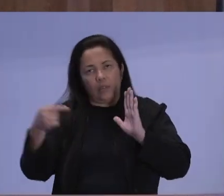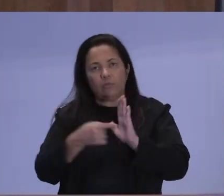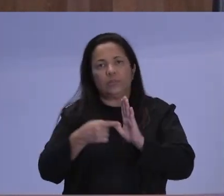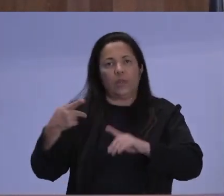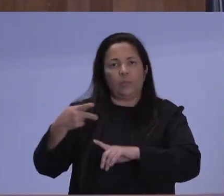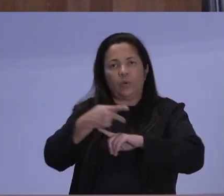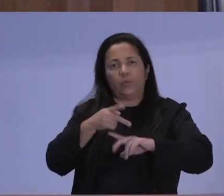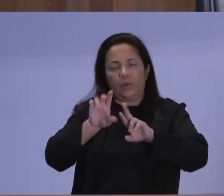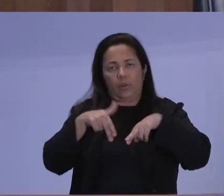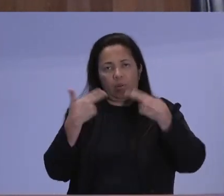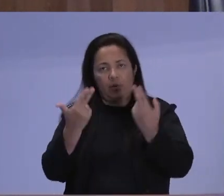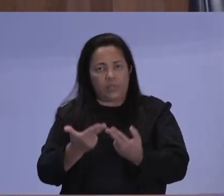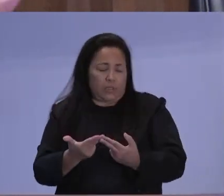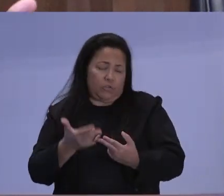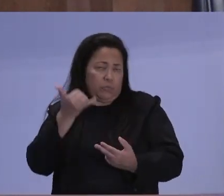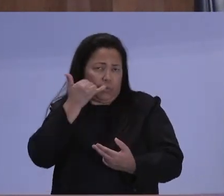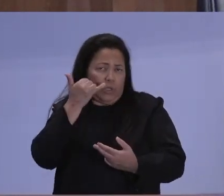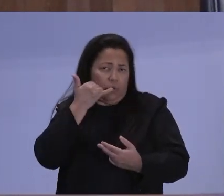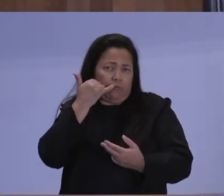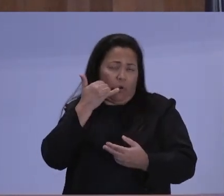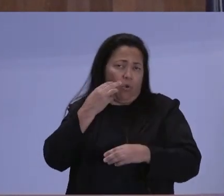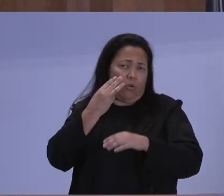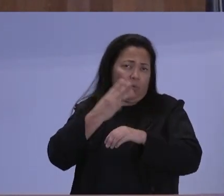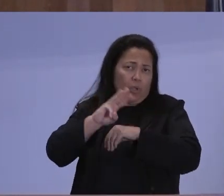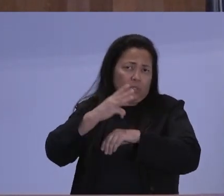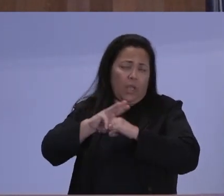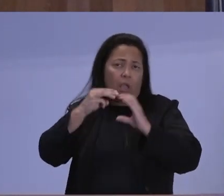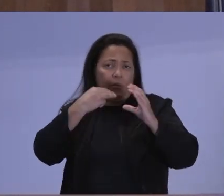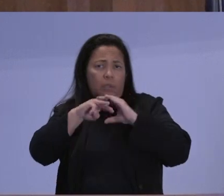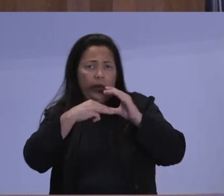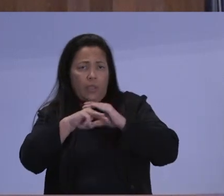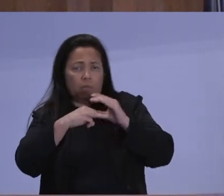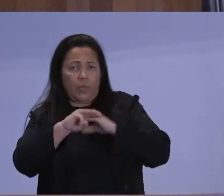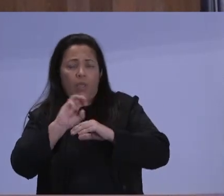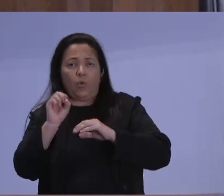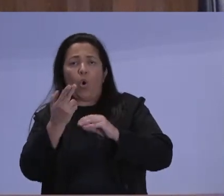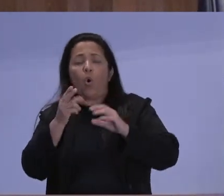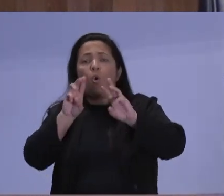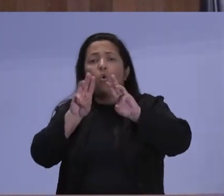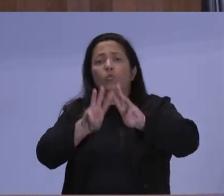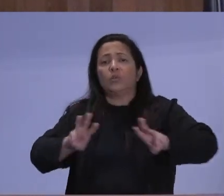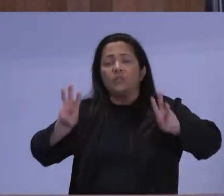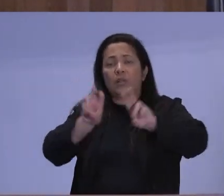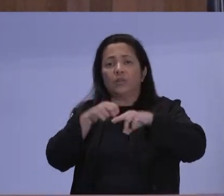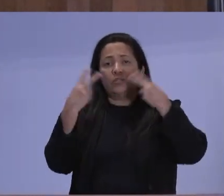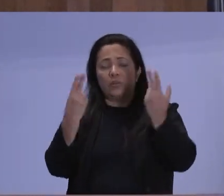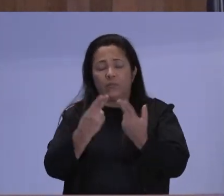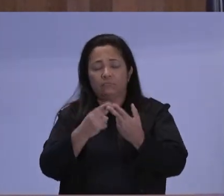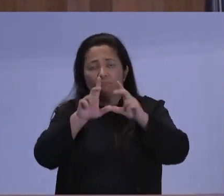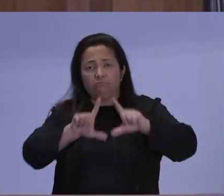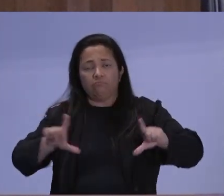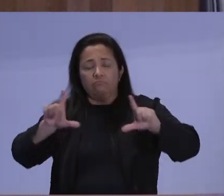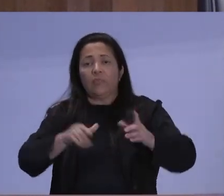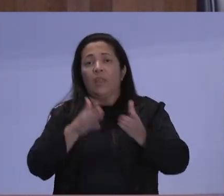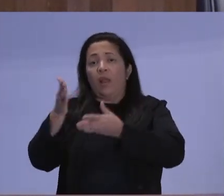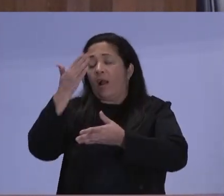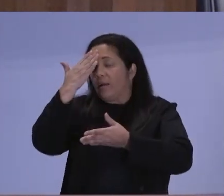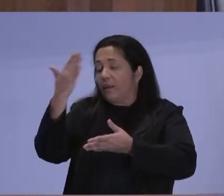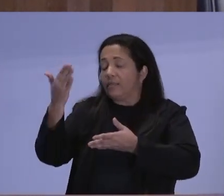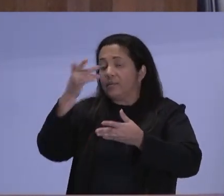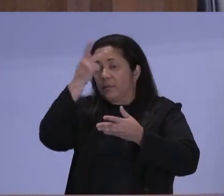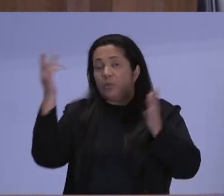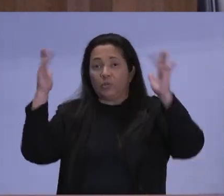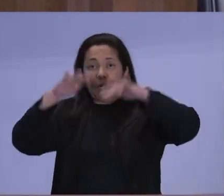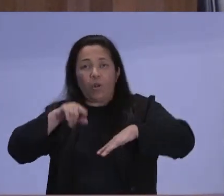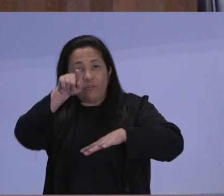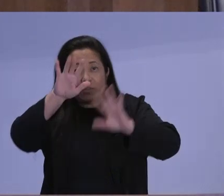vocês atendem todas essas dificuldades na ponta dos serviços de saúde. Então, queria agradecer muito a quem pôde estar com a gente aqui, quem